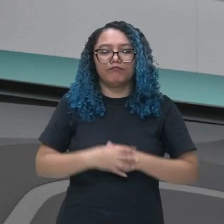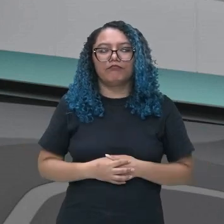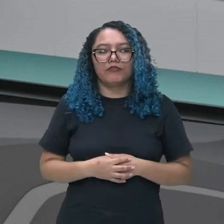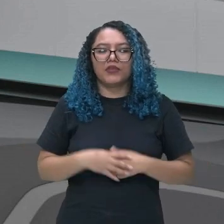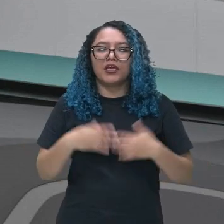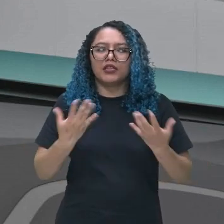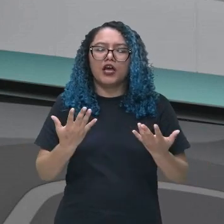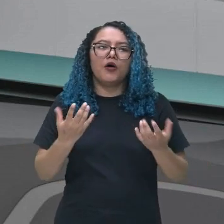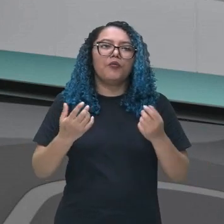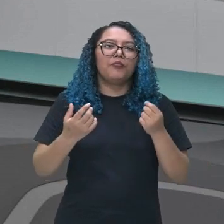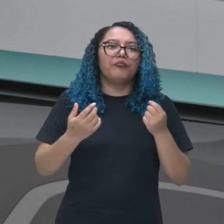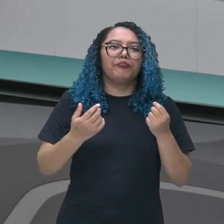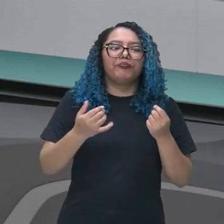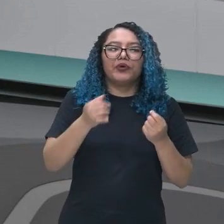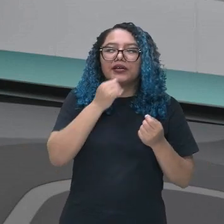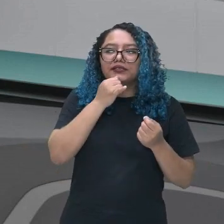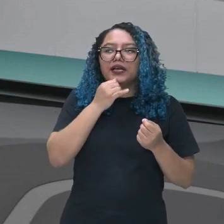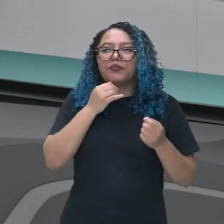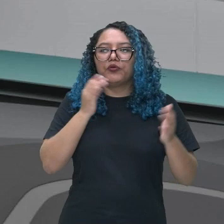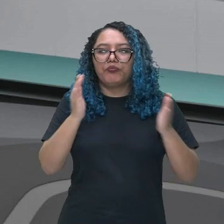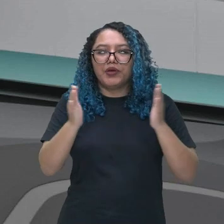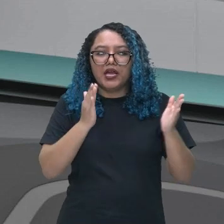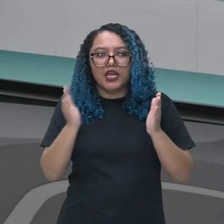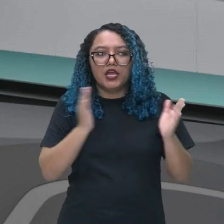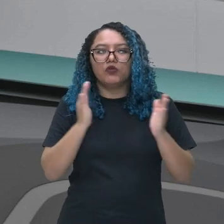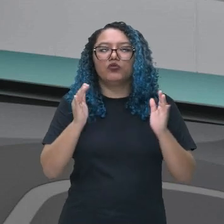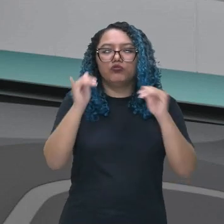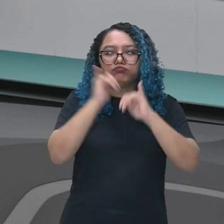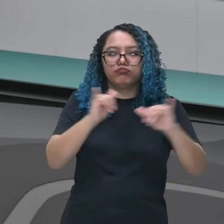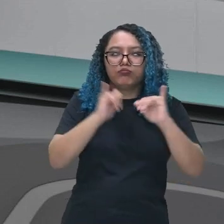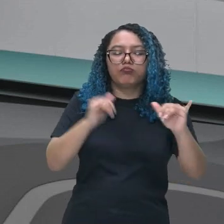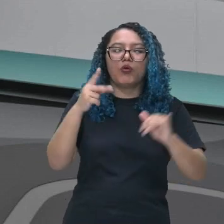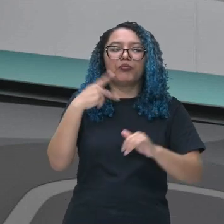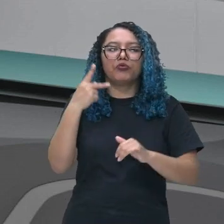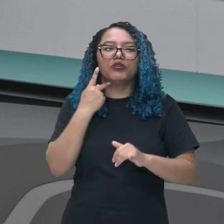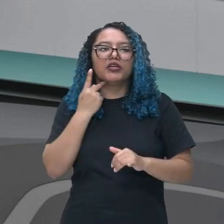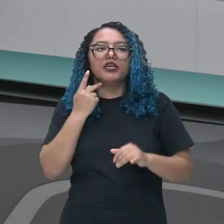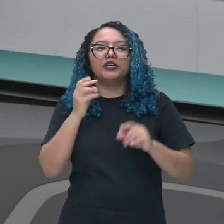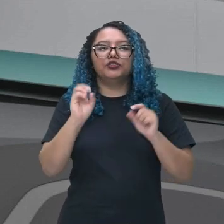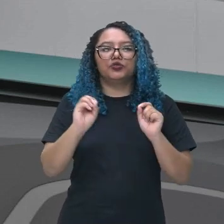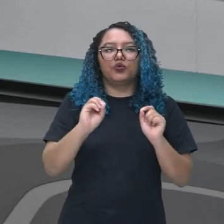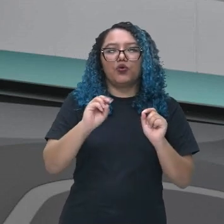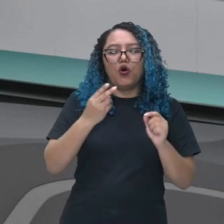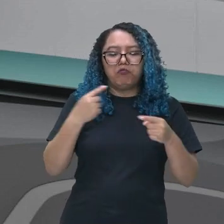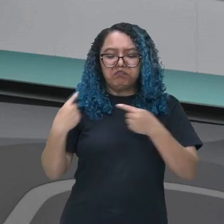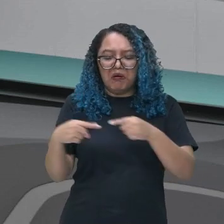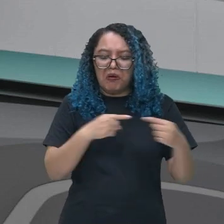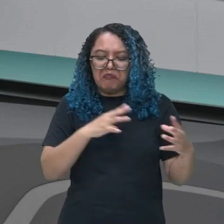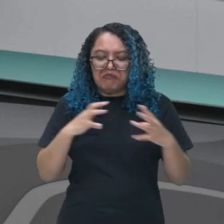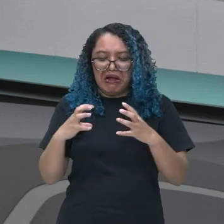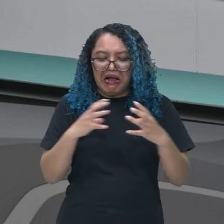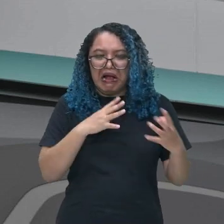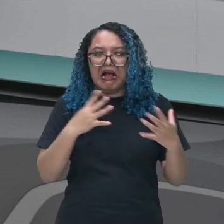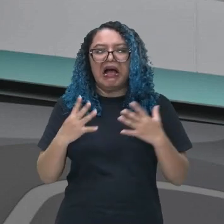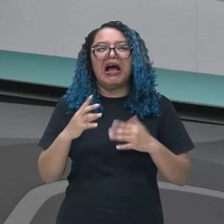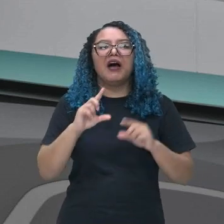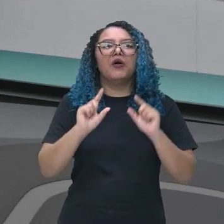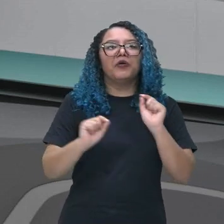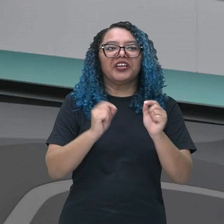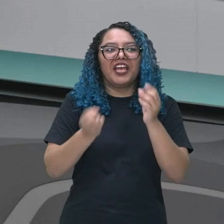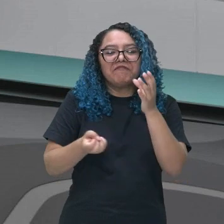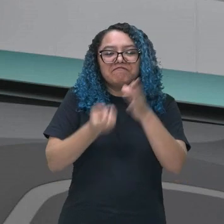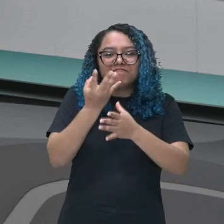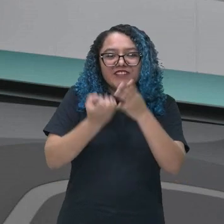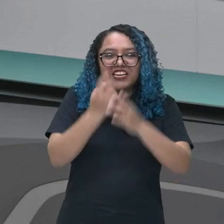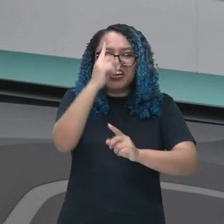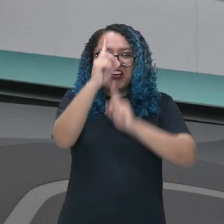campanhas políticas, ou se grupos estão ali tentando derrubar os outros, criam